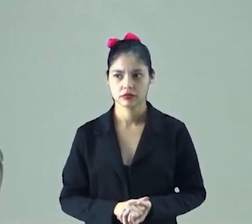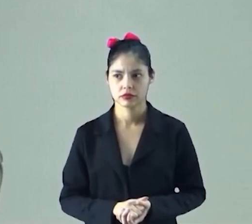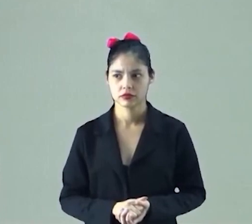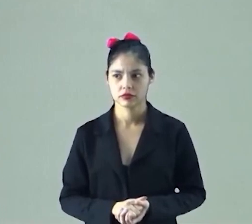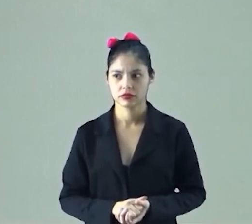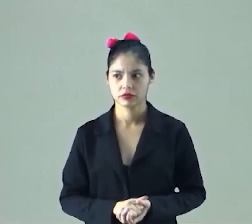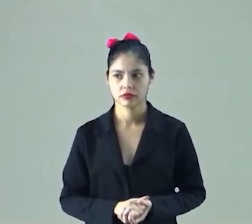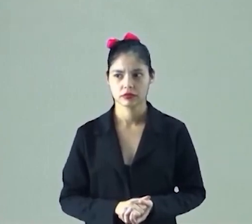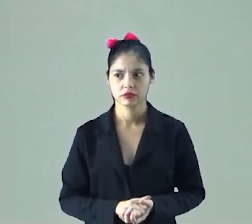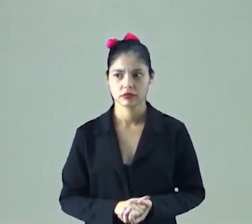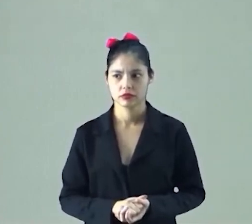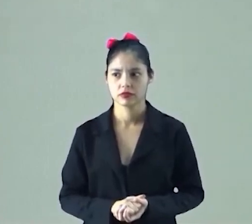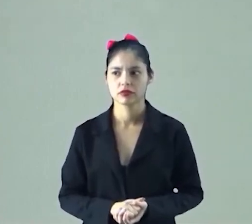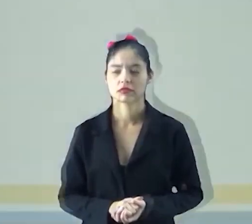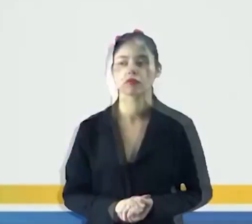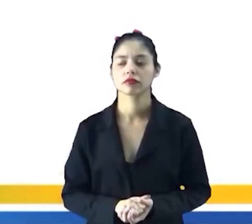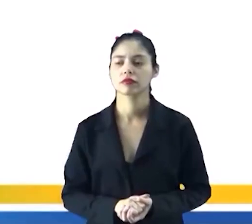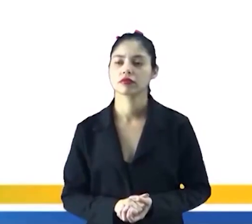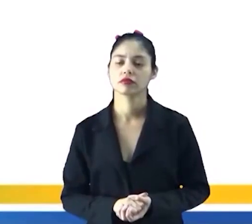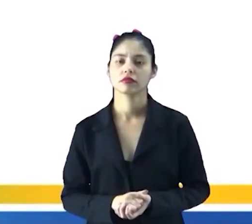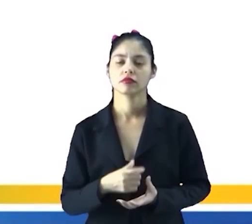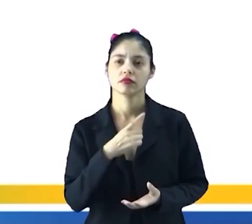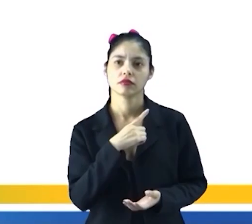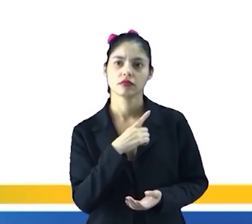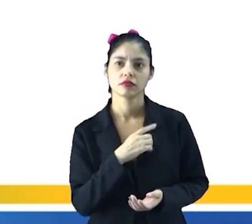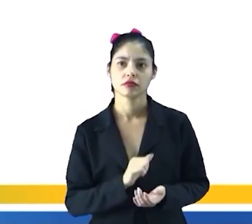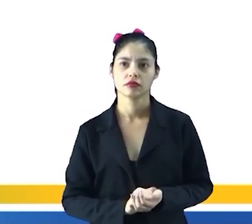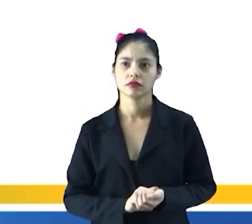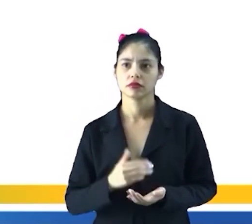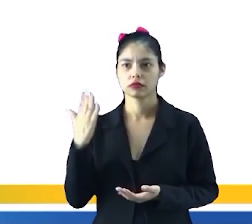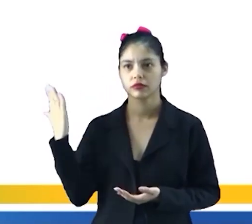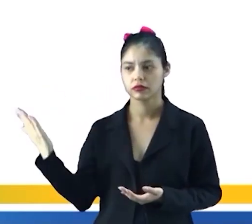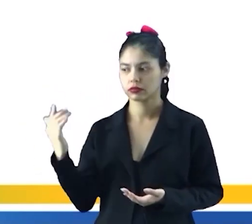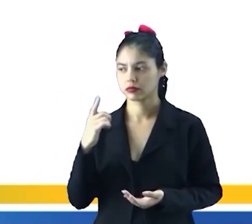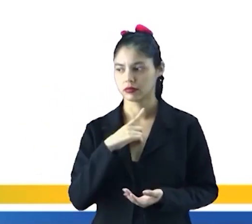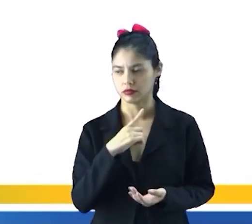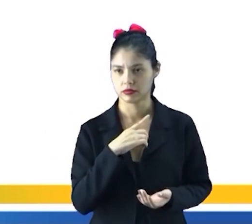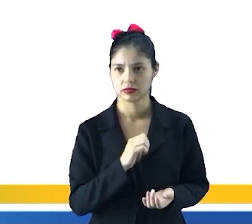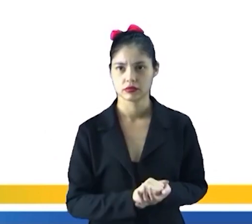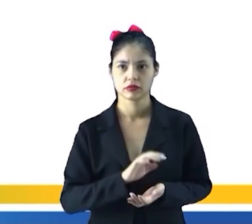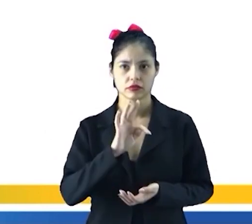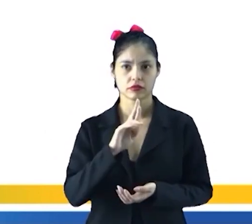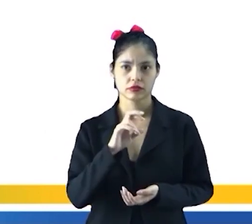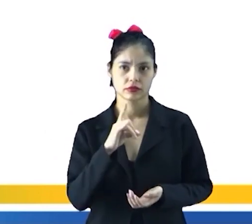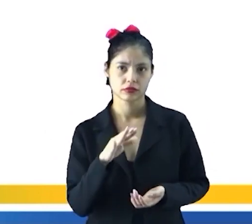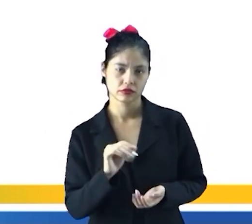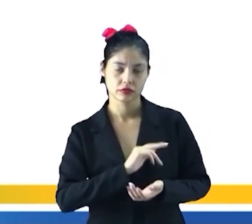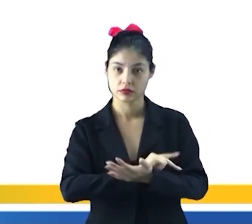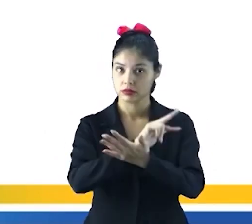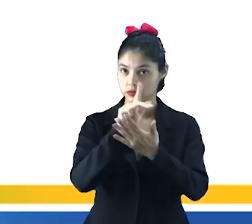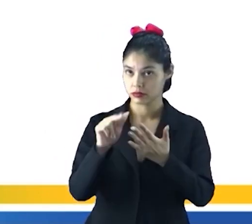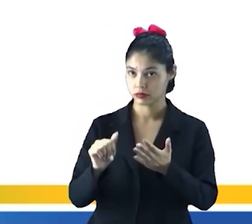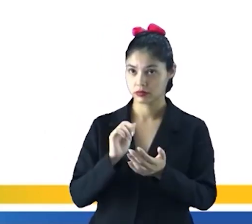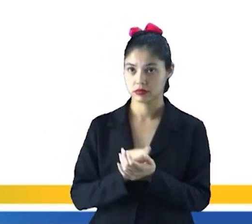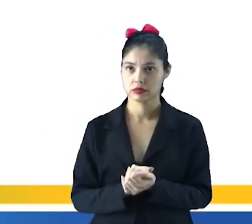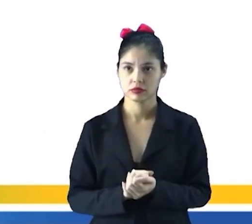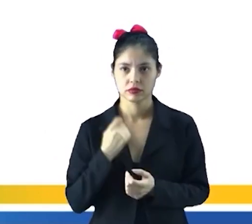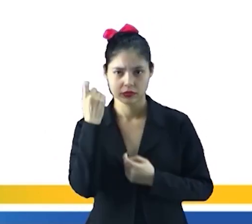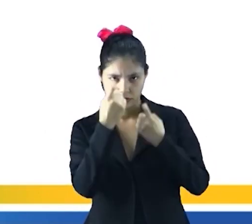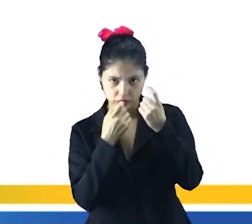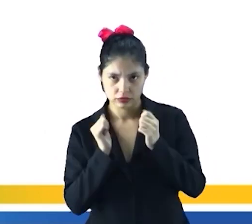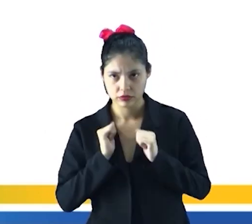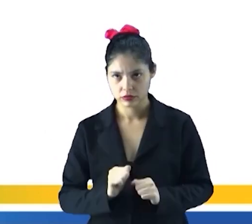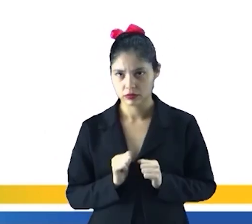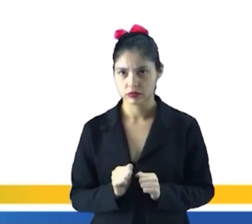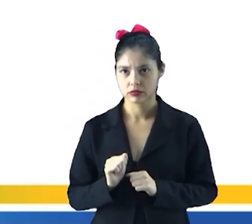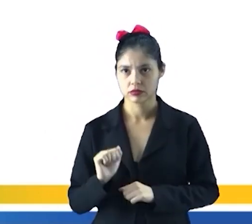volta aqui também na questão da disposição. Então, nós temos dentro da taxonomia várias formas de expressar. A